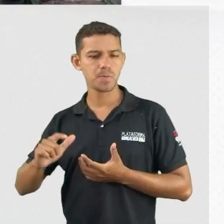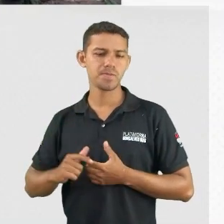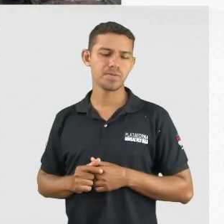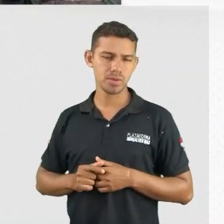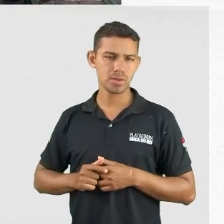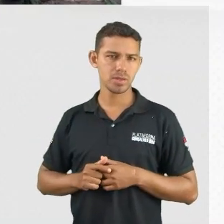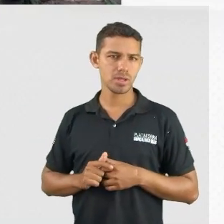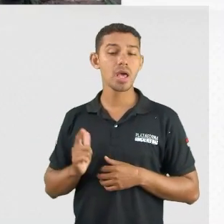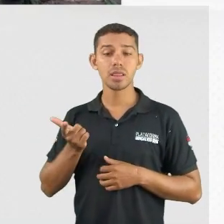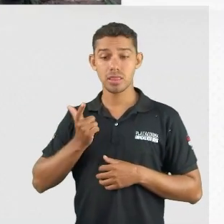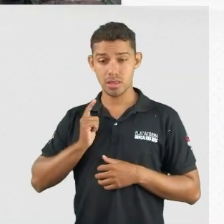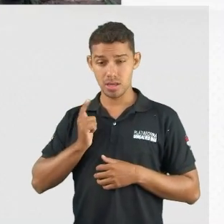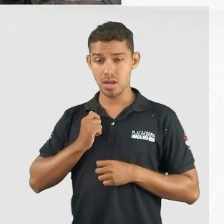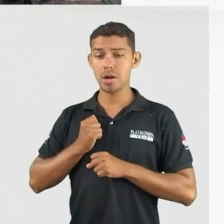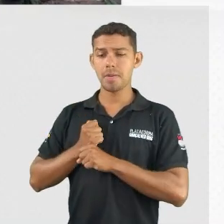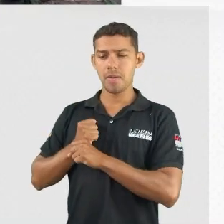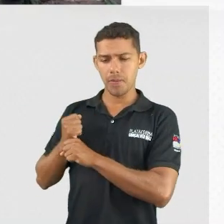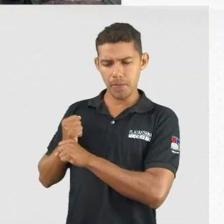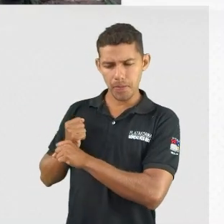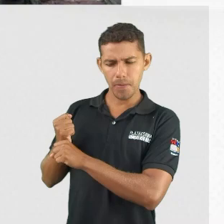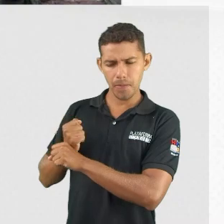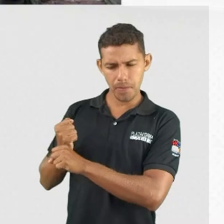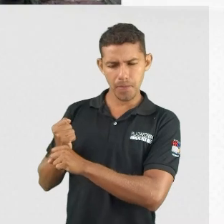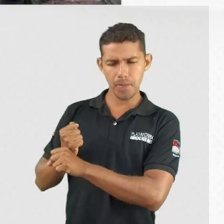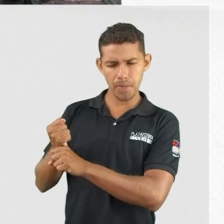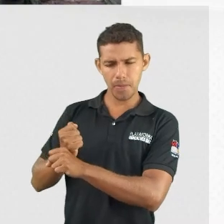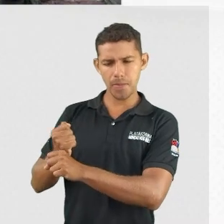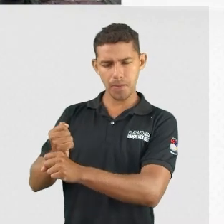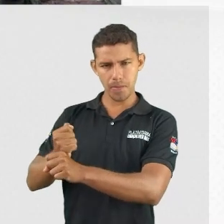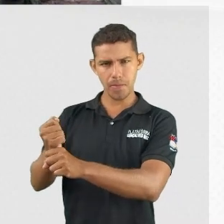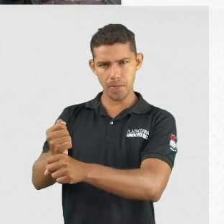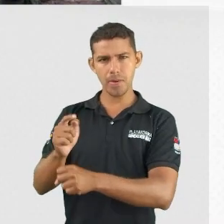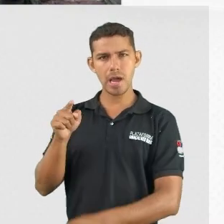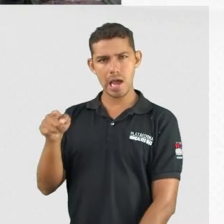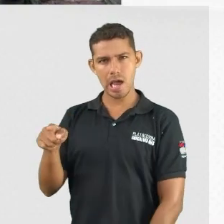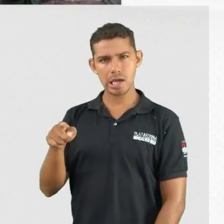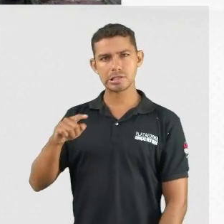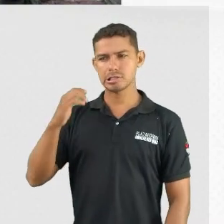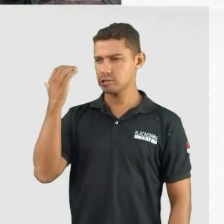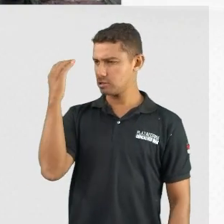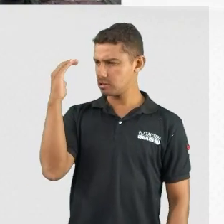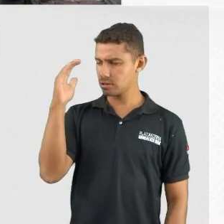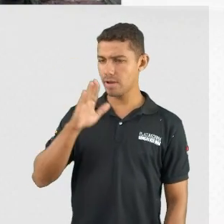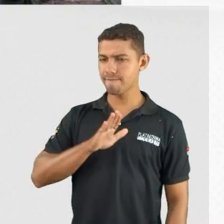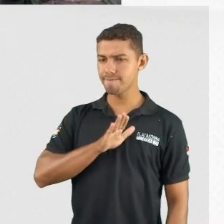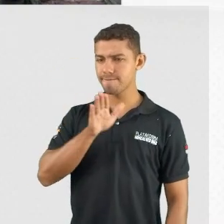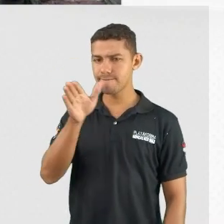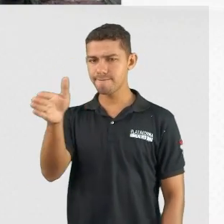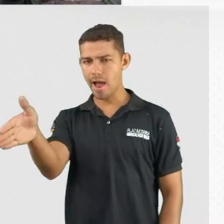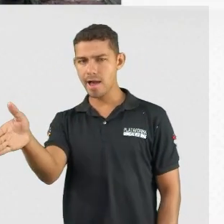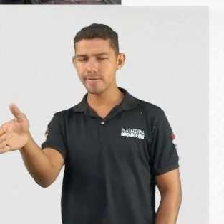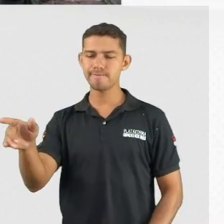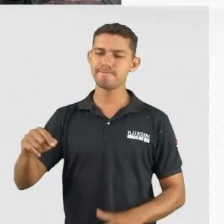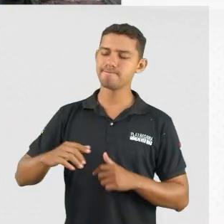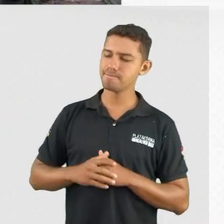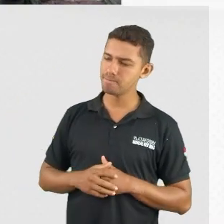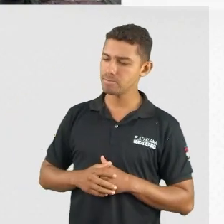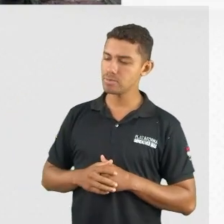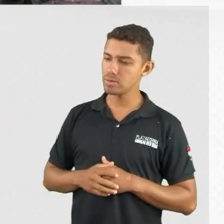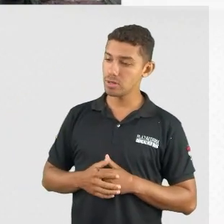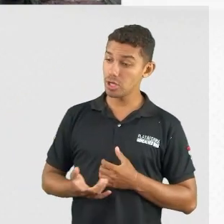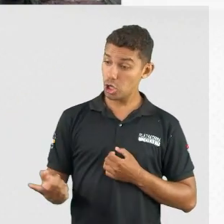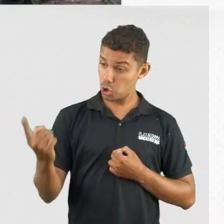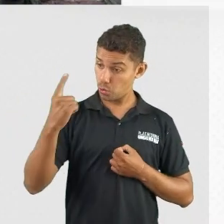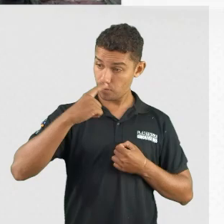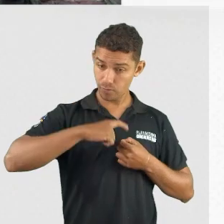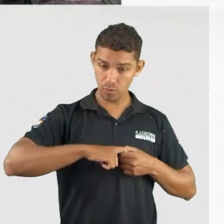tem muitos anos, séculos até, que esses cientistas estão indo até essas comunidades e retornam para as